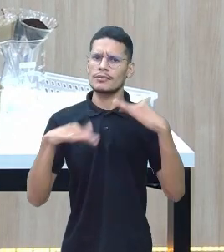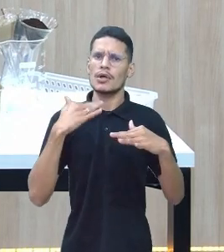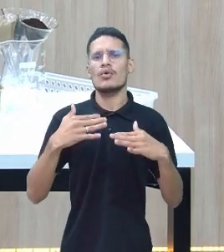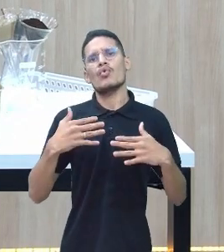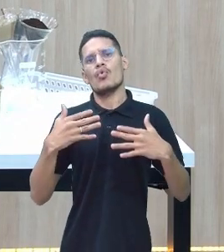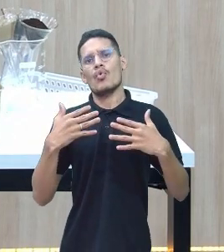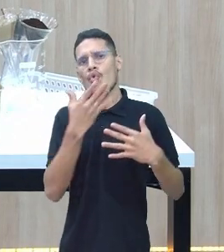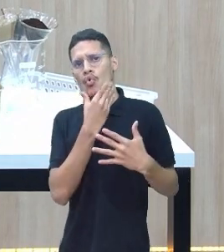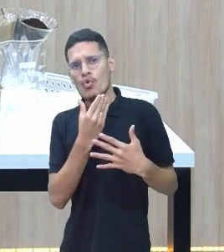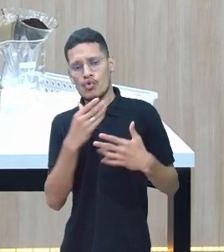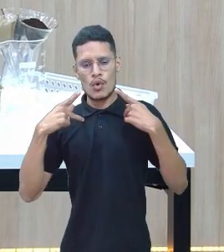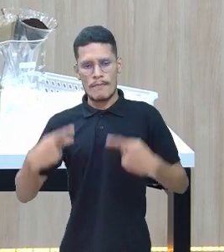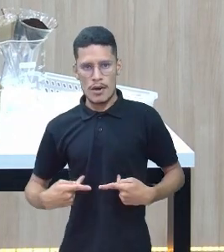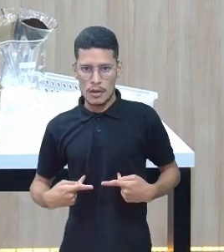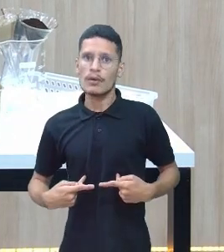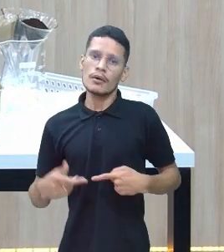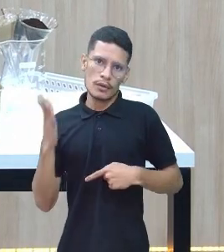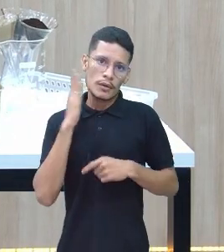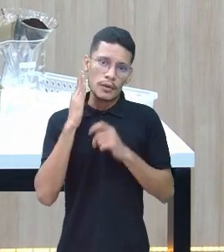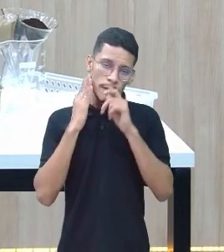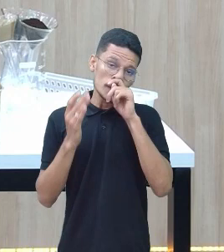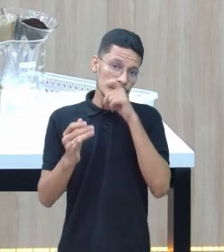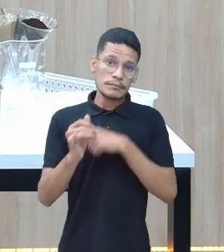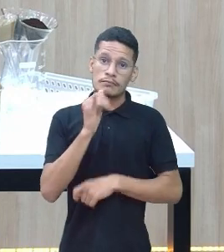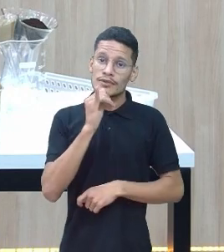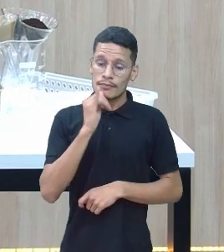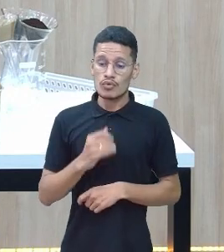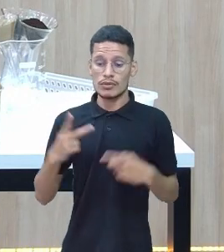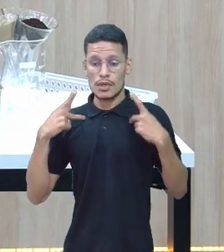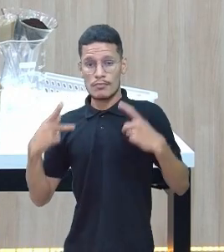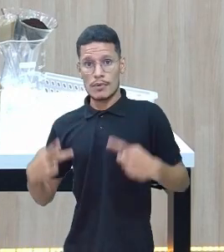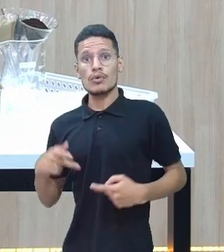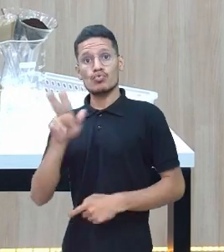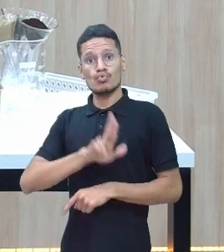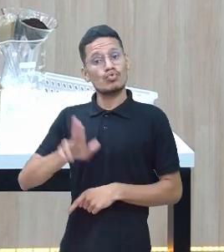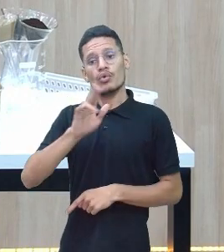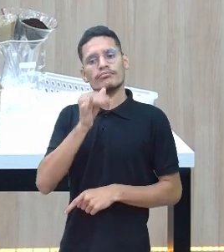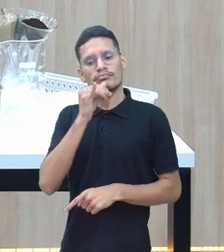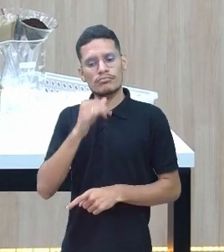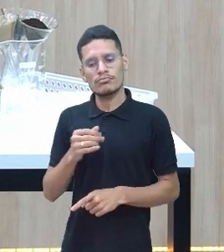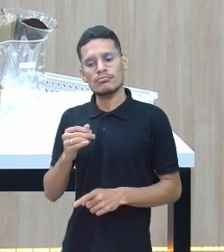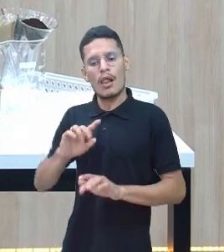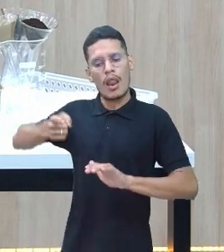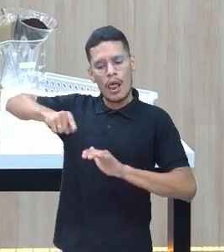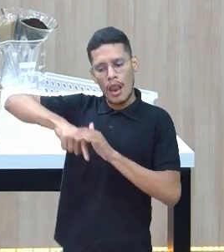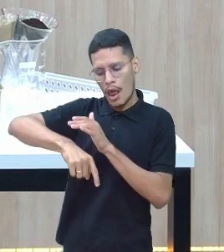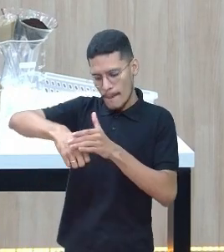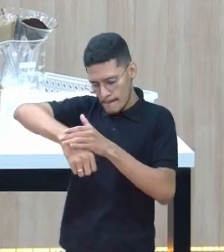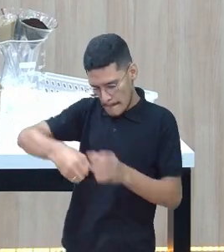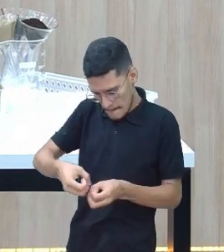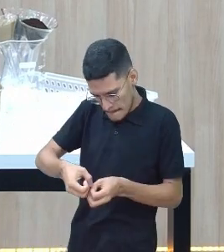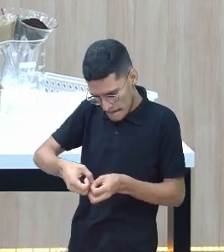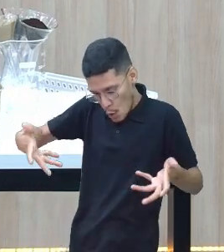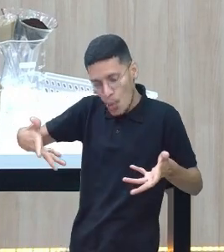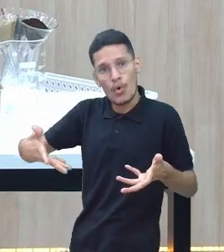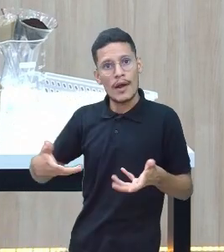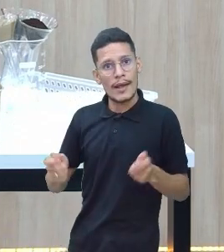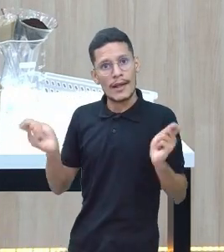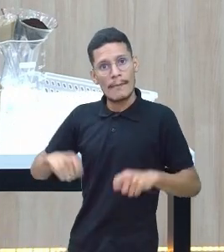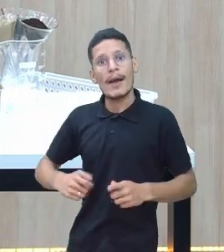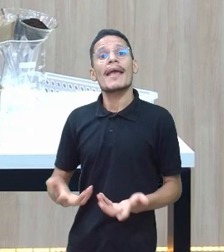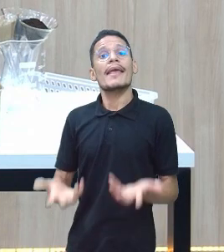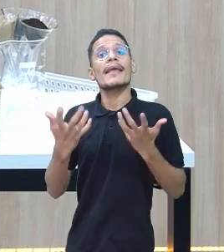né? Vamos dizer, o homem lá utilizou um tipo de bomba, um tipo de dinamite para explodir ali uma rocha, porque ele